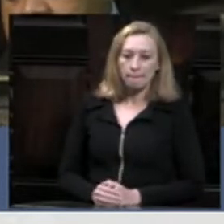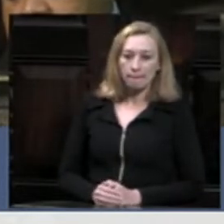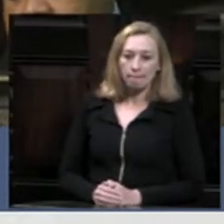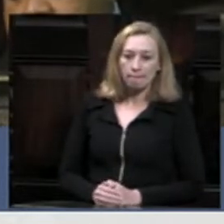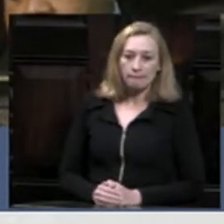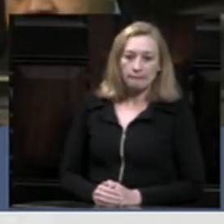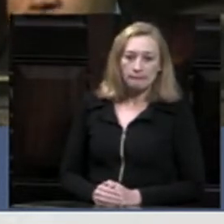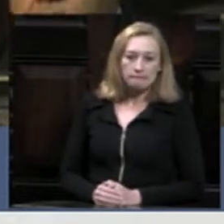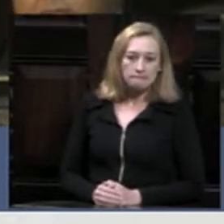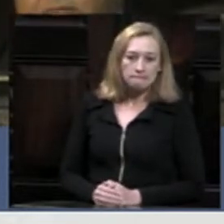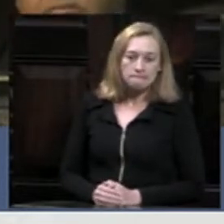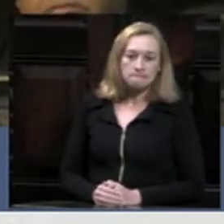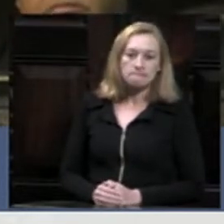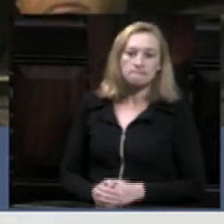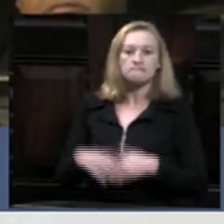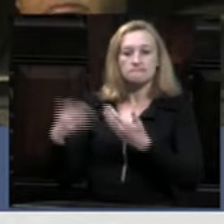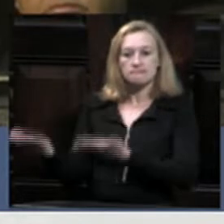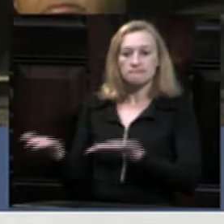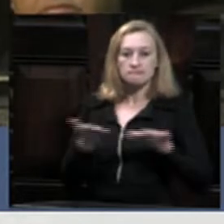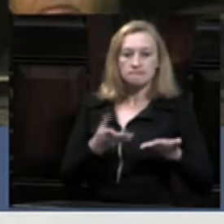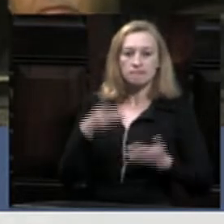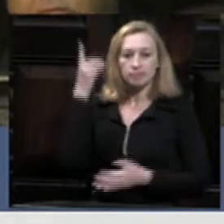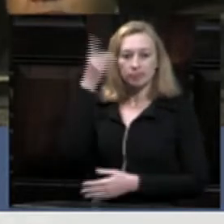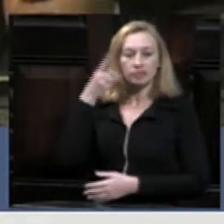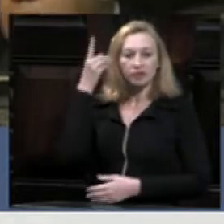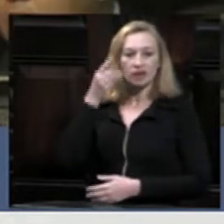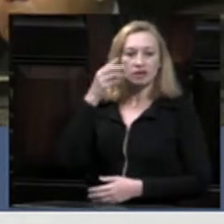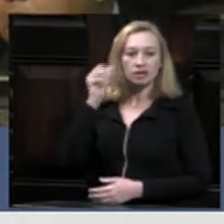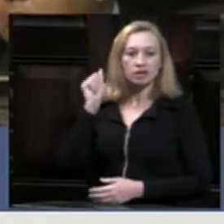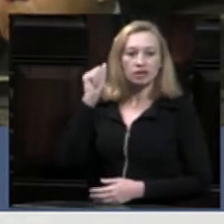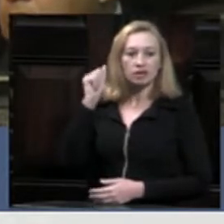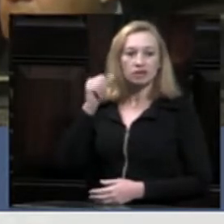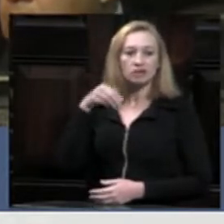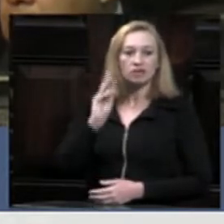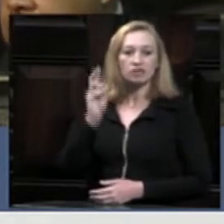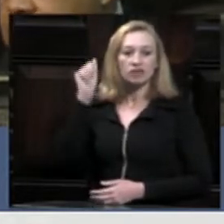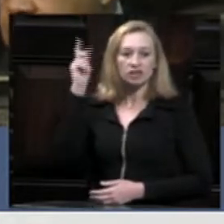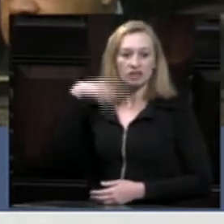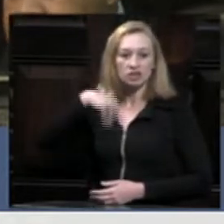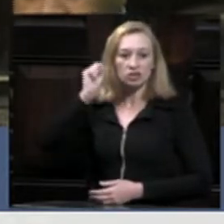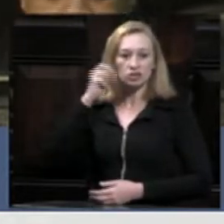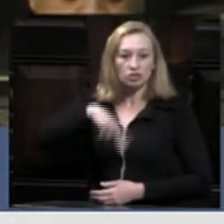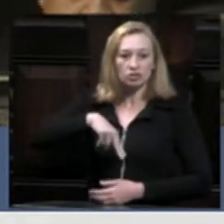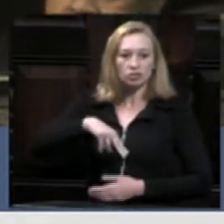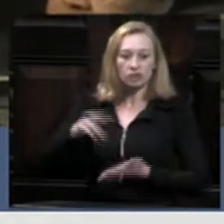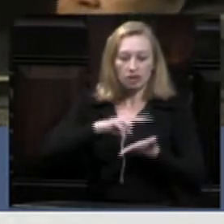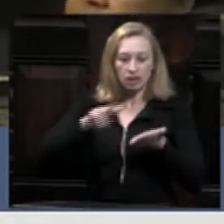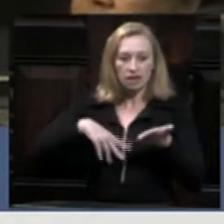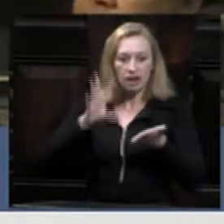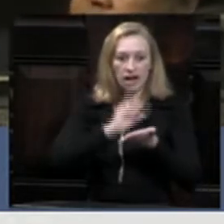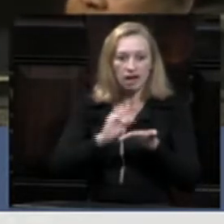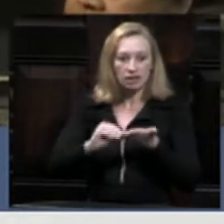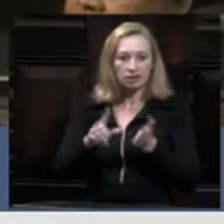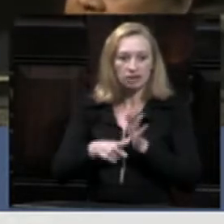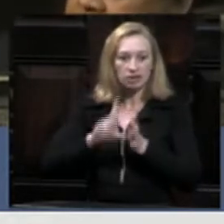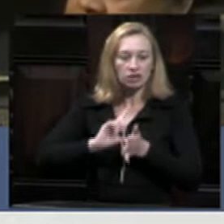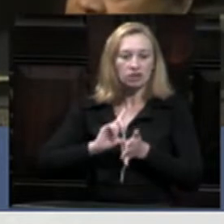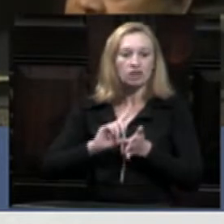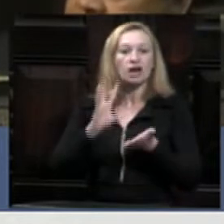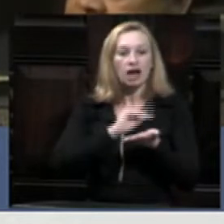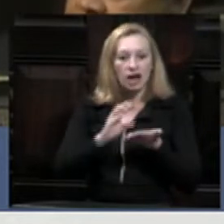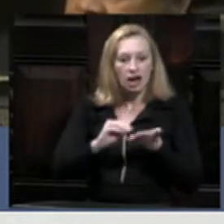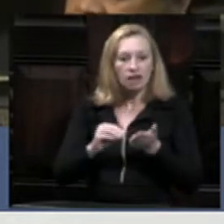A presidência convida o nobre deputado Anderson fazer a leitura da ata da sessão anterior. Senhor presidente, a ata reflete